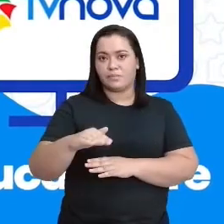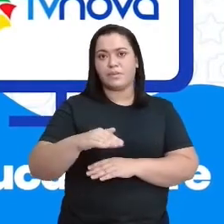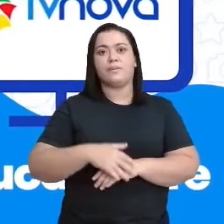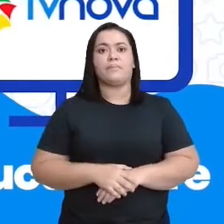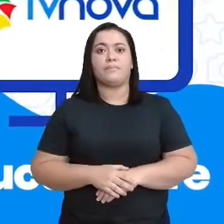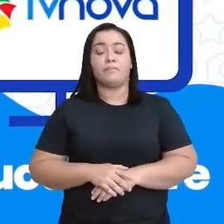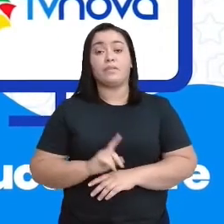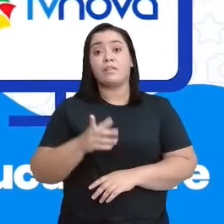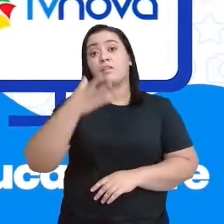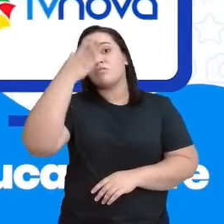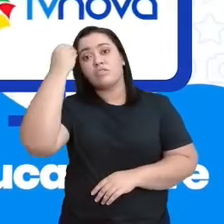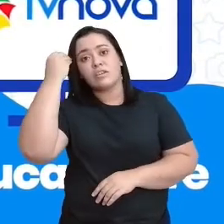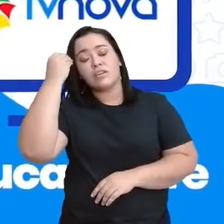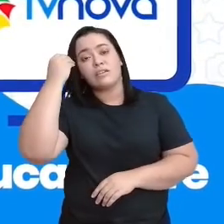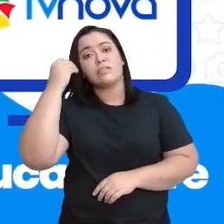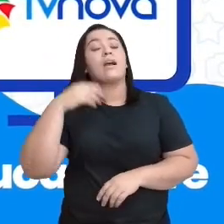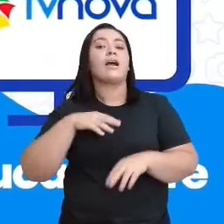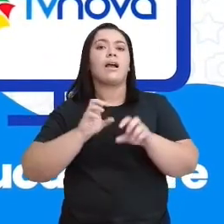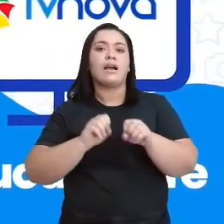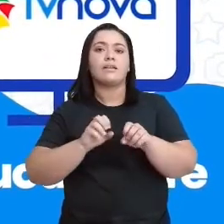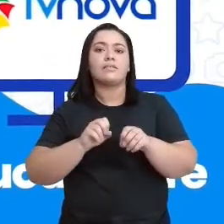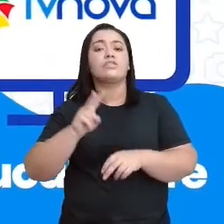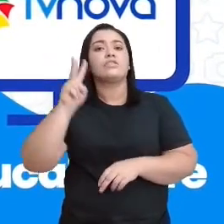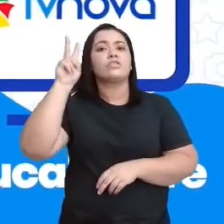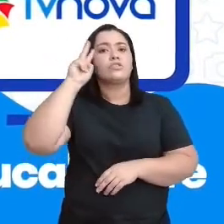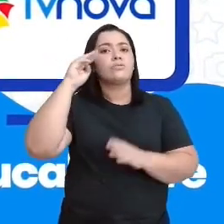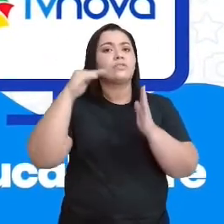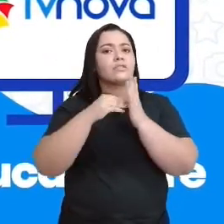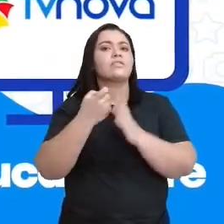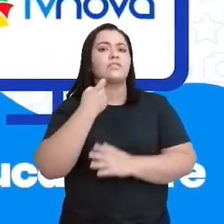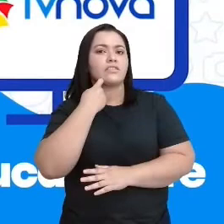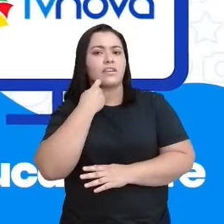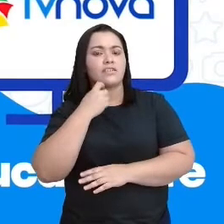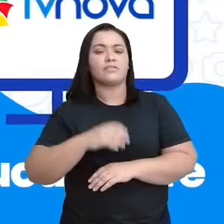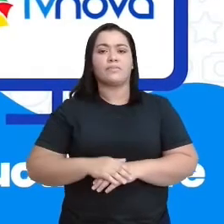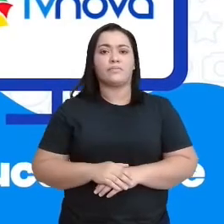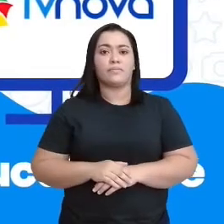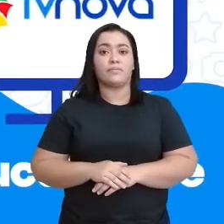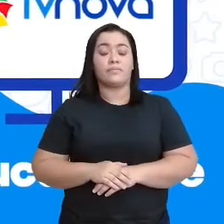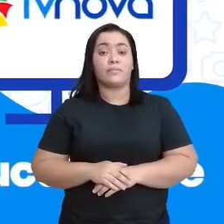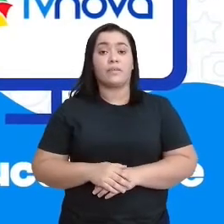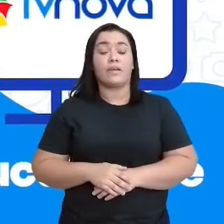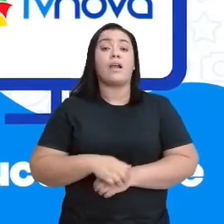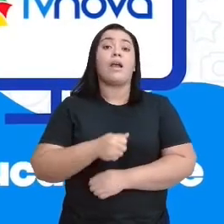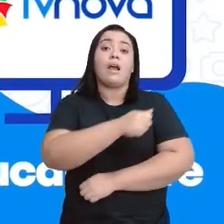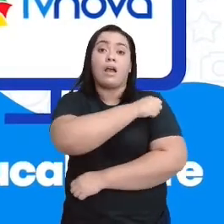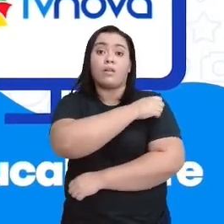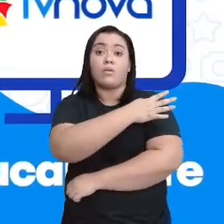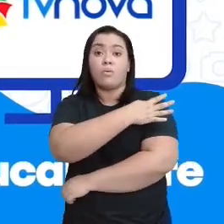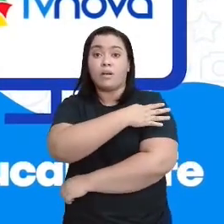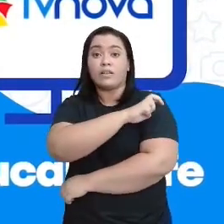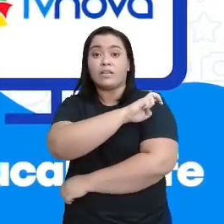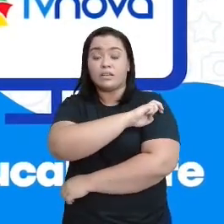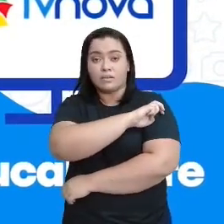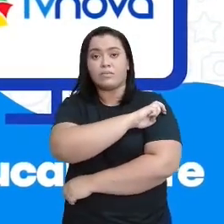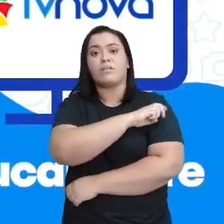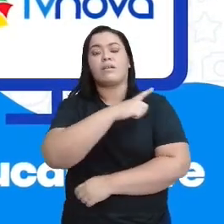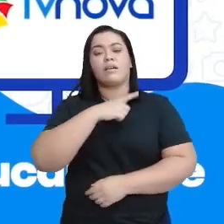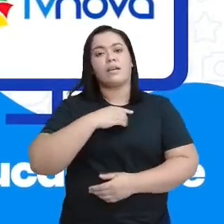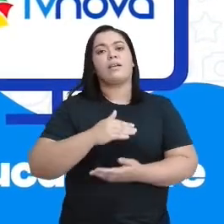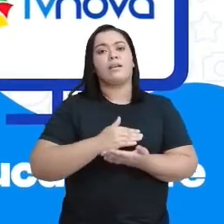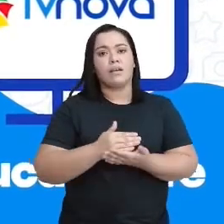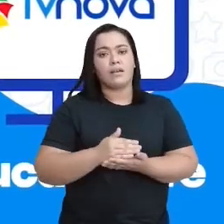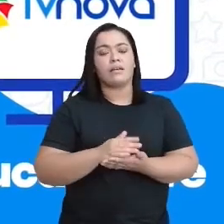não esqueçam, as aulas são de segunda a sexta, tá? Já os estudantes do quarto e quinto ano do ensino fundamental, anos